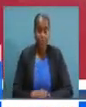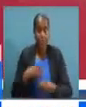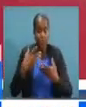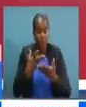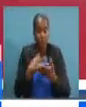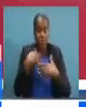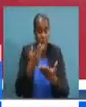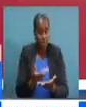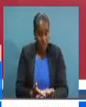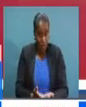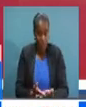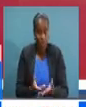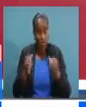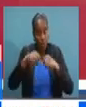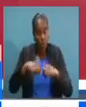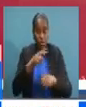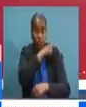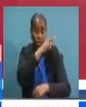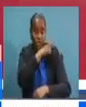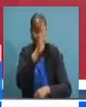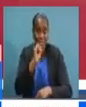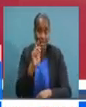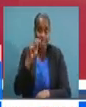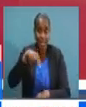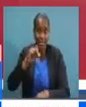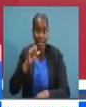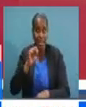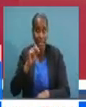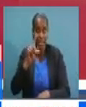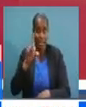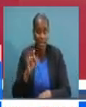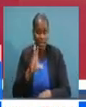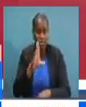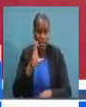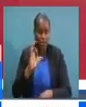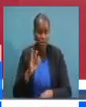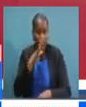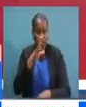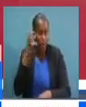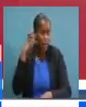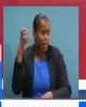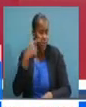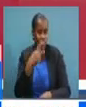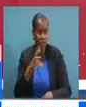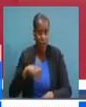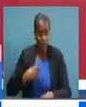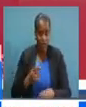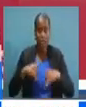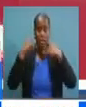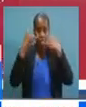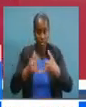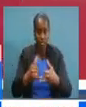as relações com a Universidade Cheikh Anta Diop de Senegal. Jorge Carlos Fonseca falava à Rádio Televisão Cabo-Verdiana após a